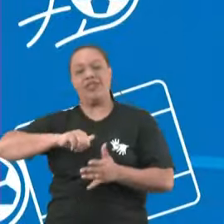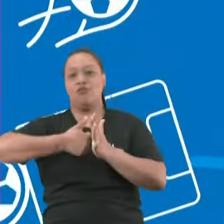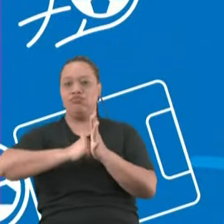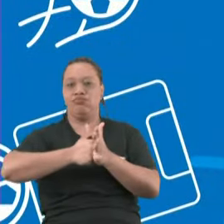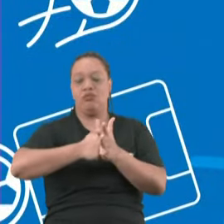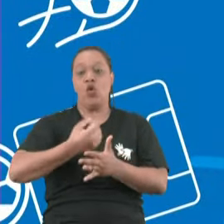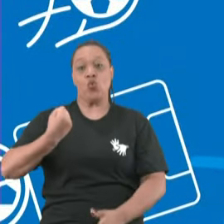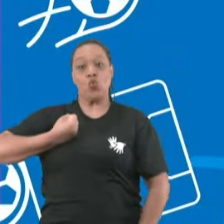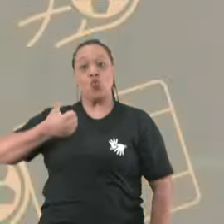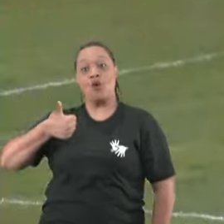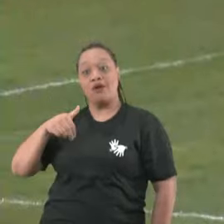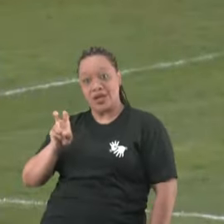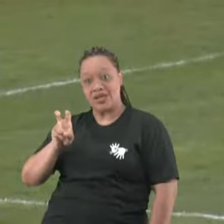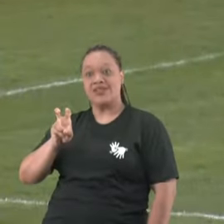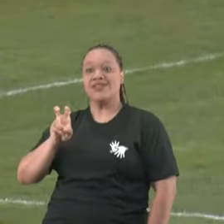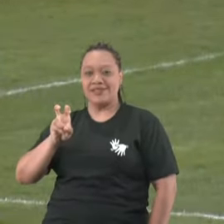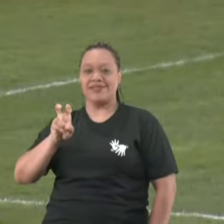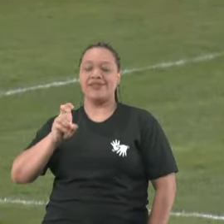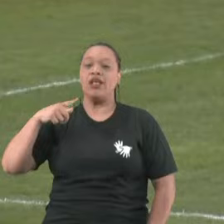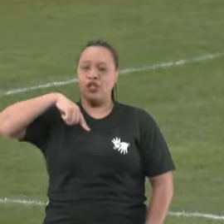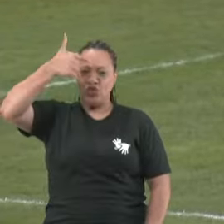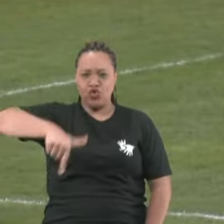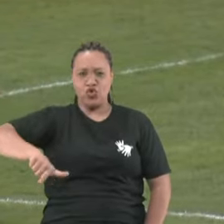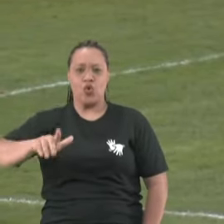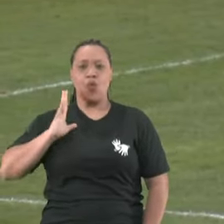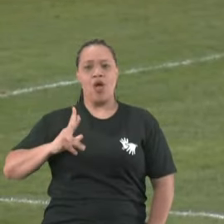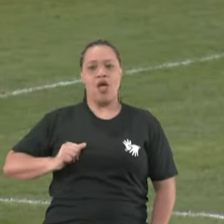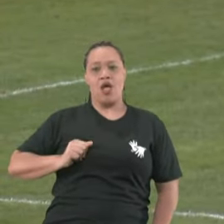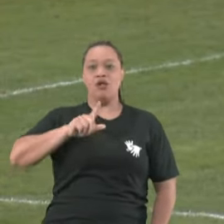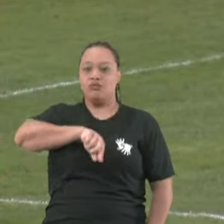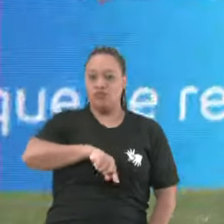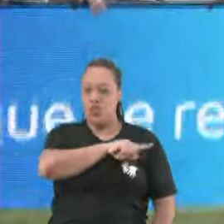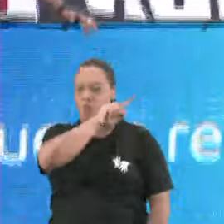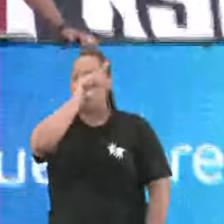15, que é o Benê. É escanteio para o Galo do outro lado.